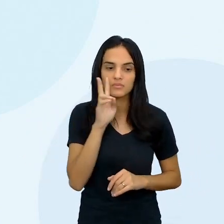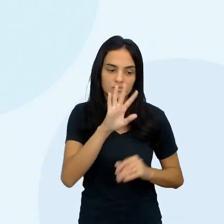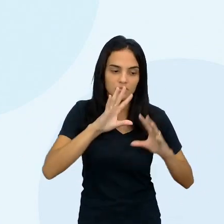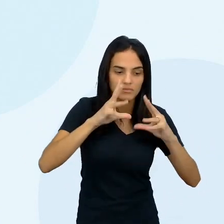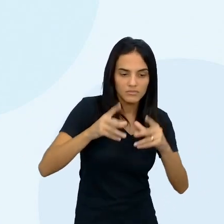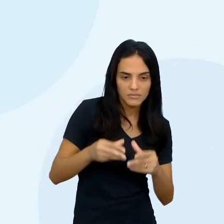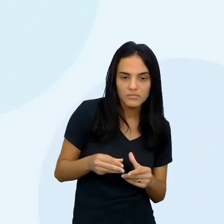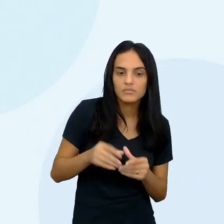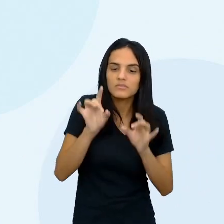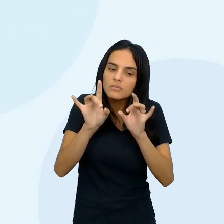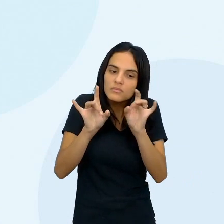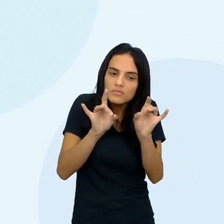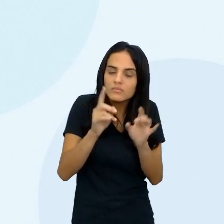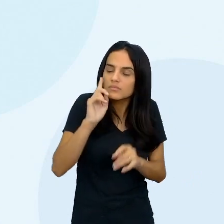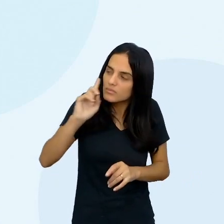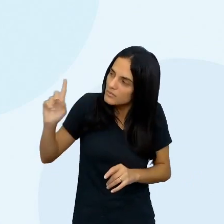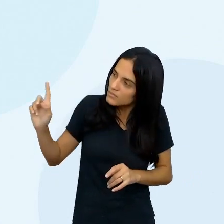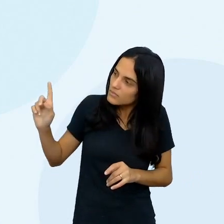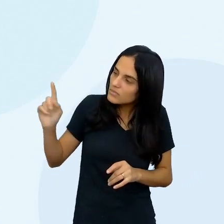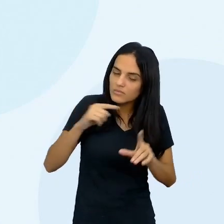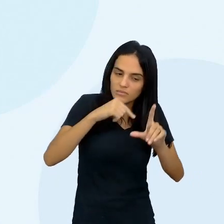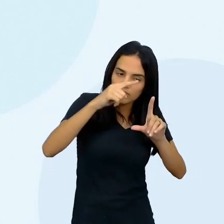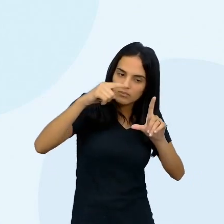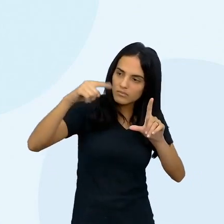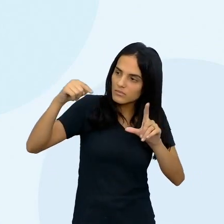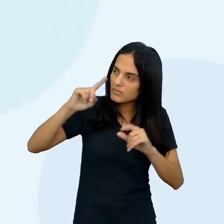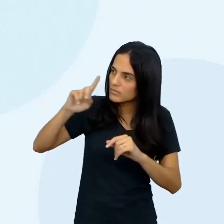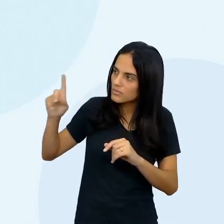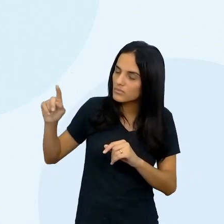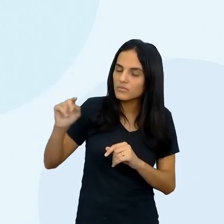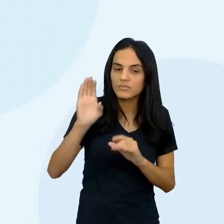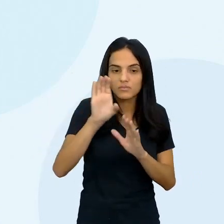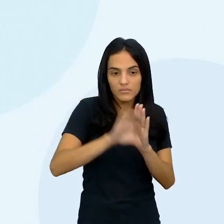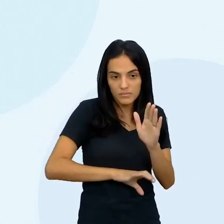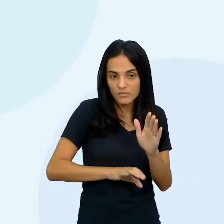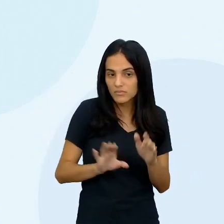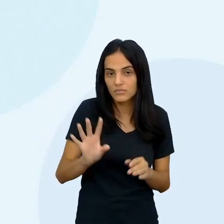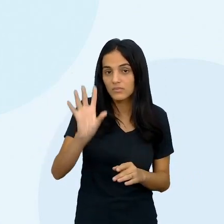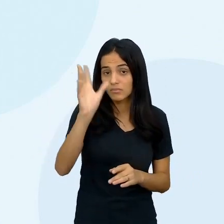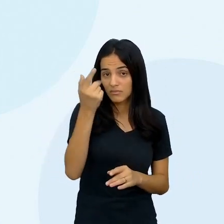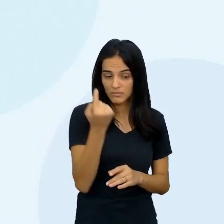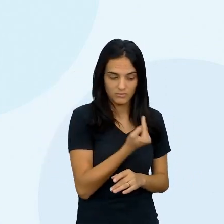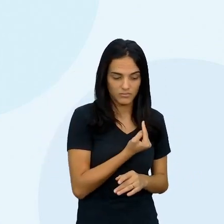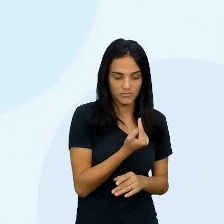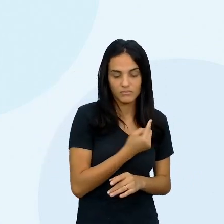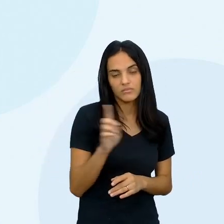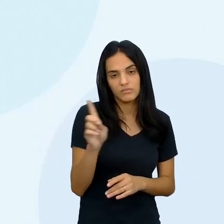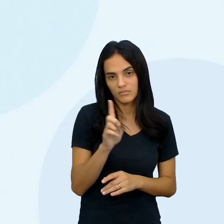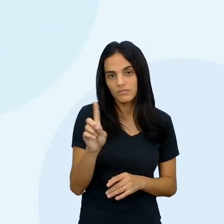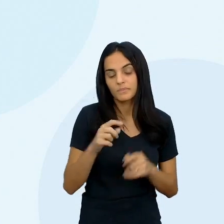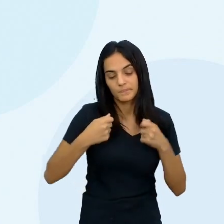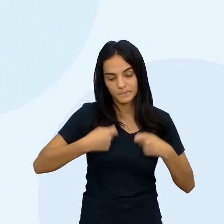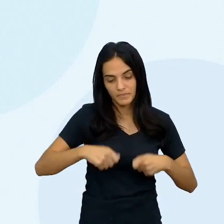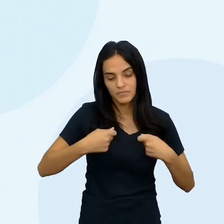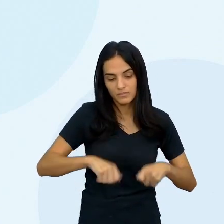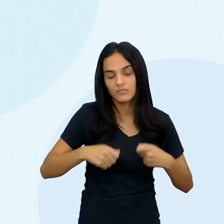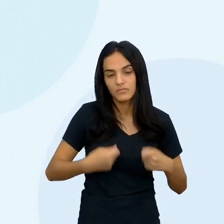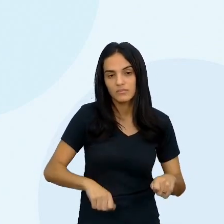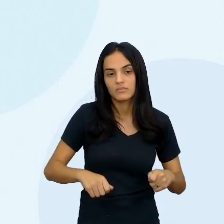as dimensões nesse infográfico. Percebe-se, então, que o currículo não acontece isoladamente, tendo a necessidade